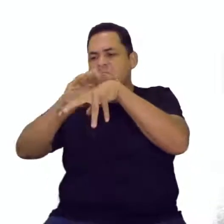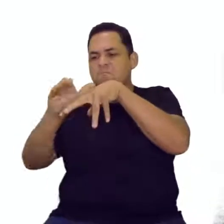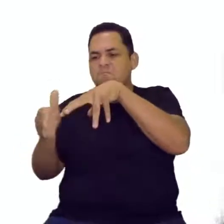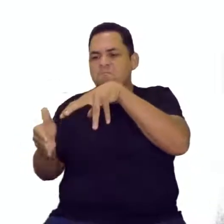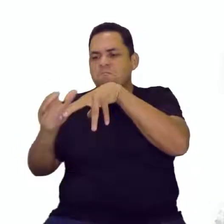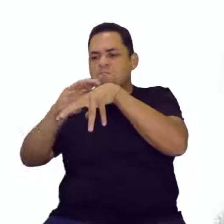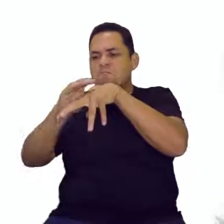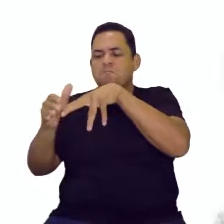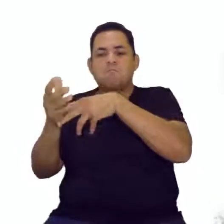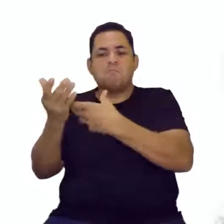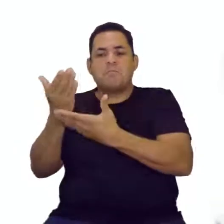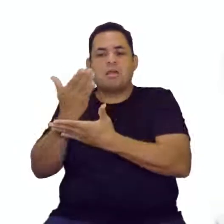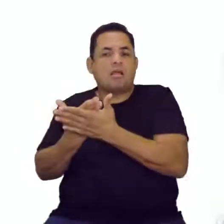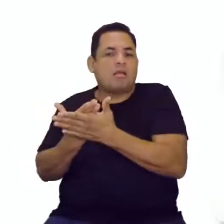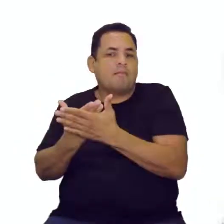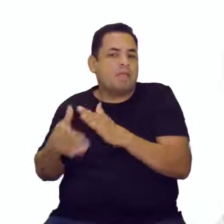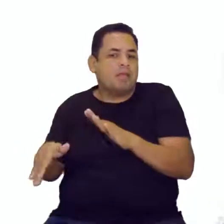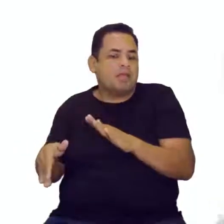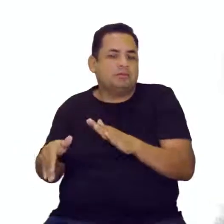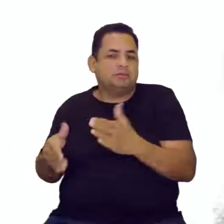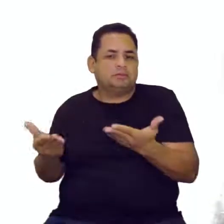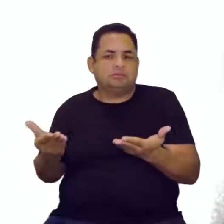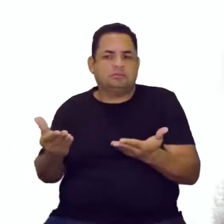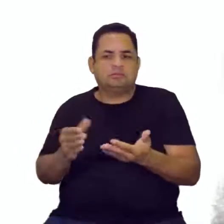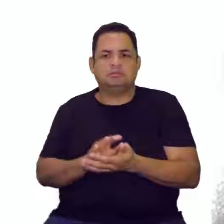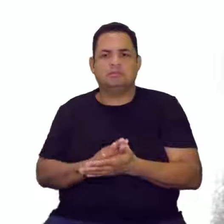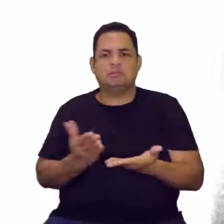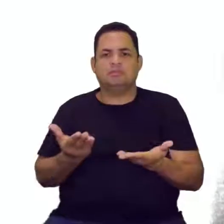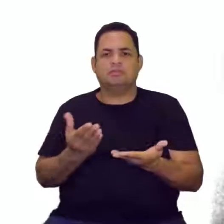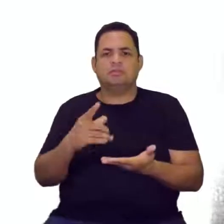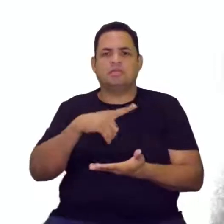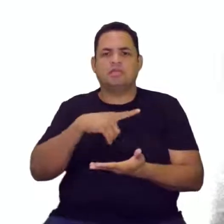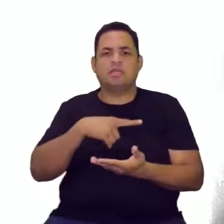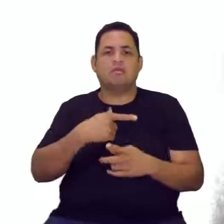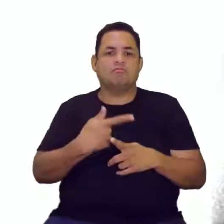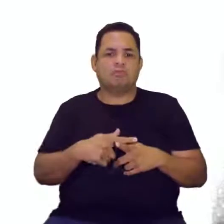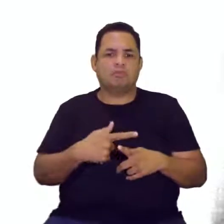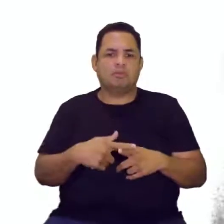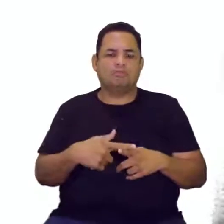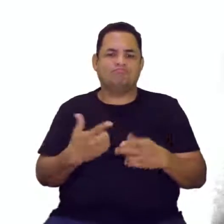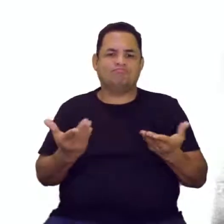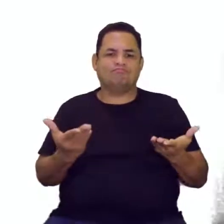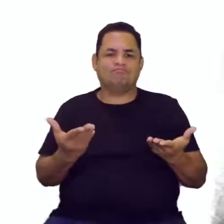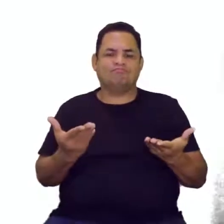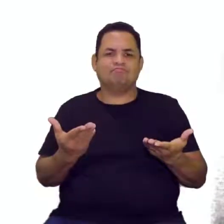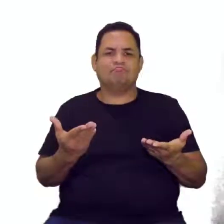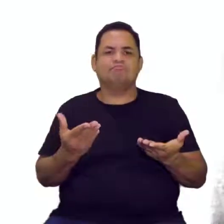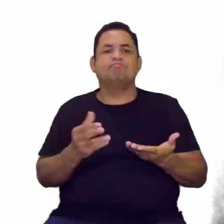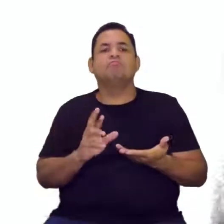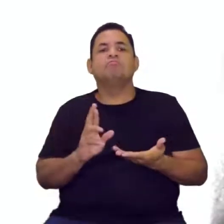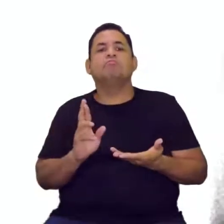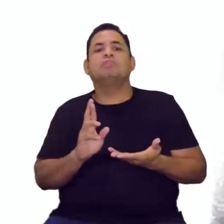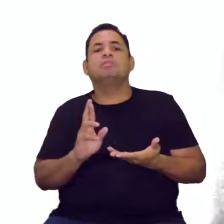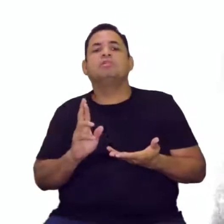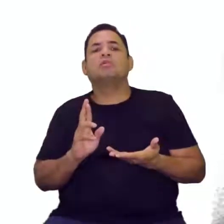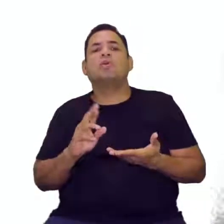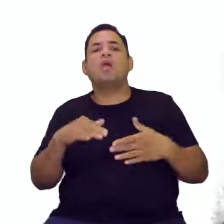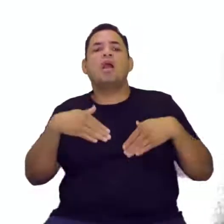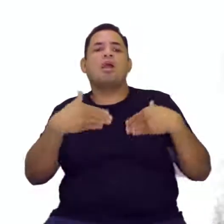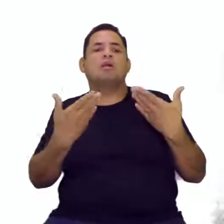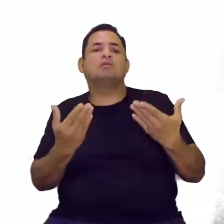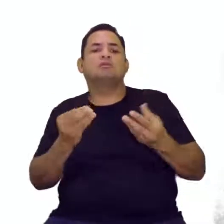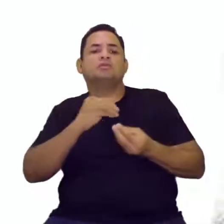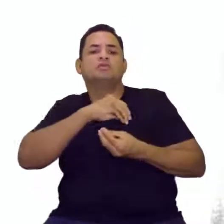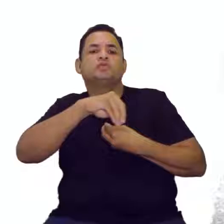fazendo a proteção da Terra. Então aí a gente tem um problema. Mas quem são essas substâncias que